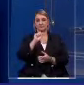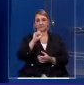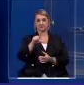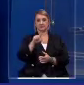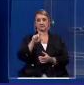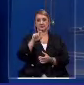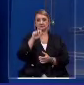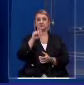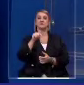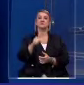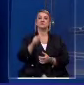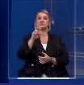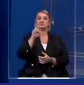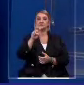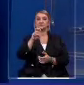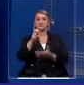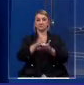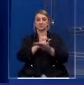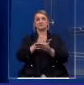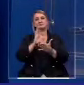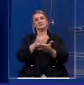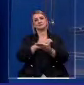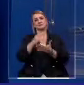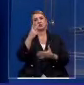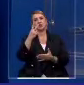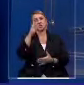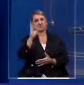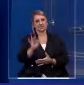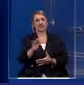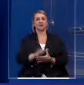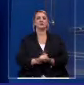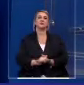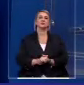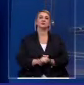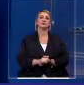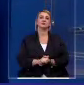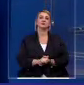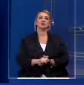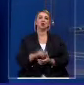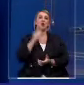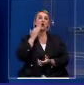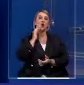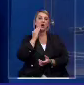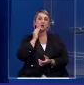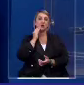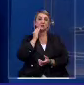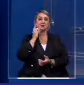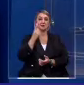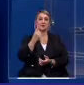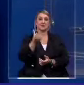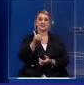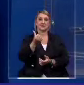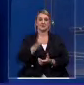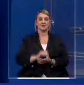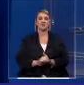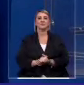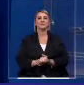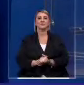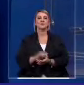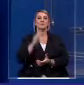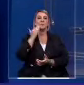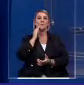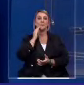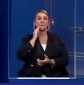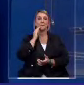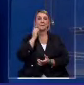Azul 75, na Quina você ganha já a partir de 2 acertos. Bola rosa, número 16.